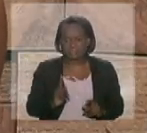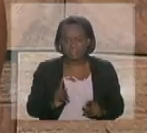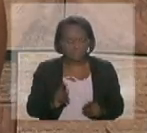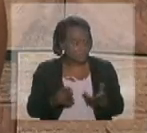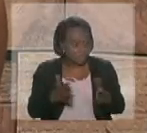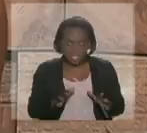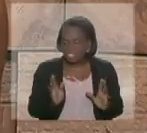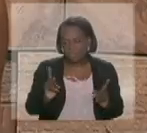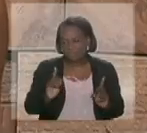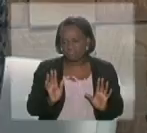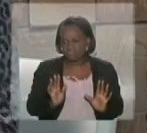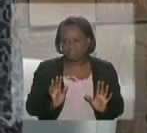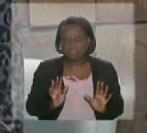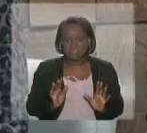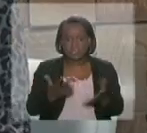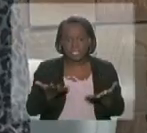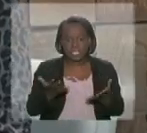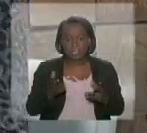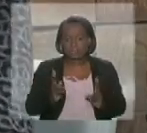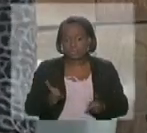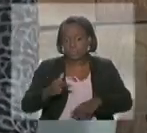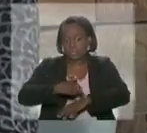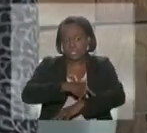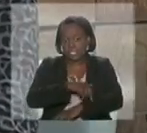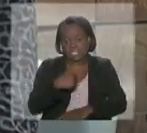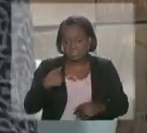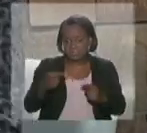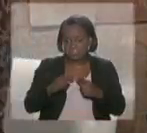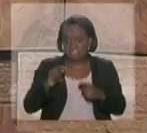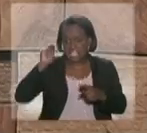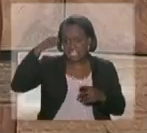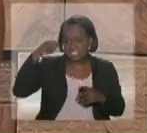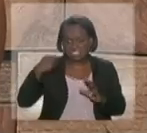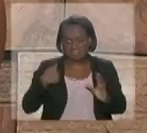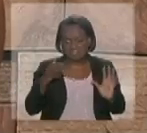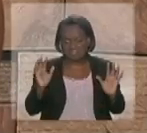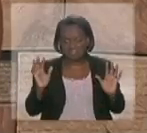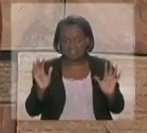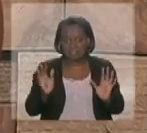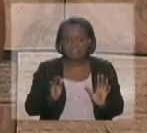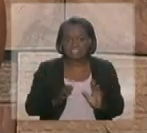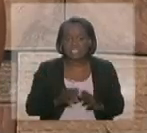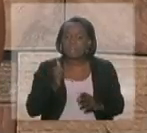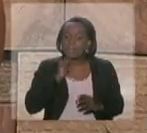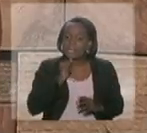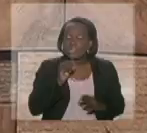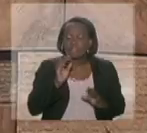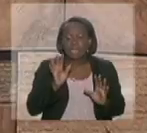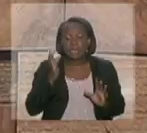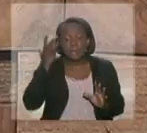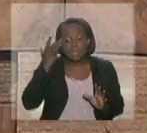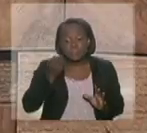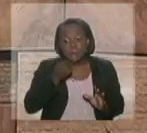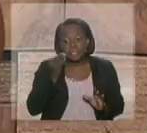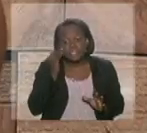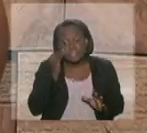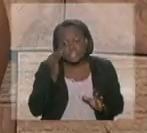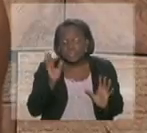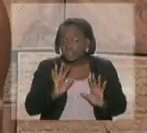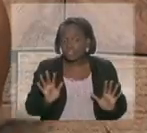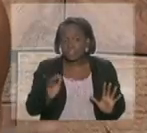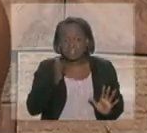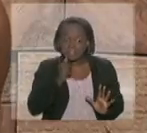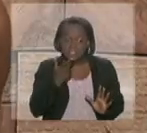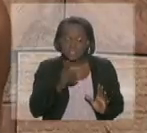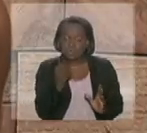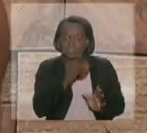não você não queria e não você queria continuar modelo é eu falava que não tinha nada a ver comigo olha e ela falou assim eu acho que não custa nada